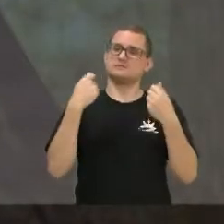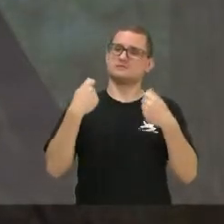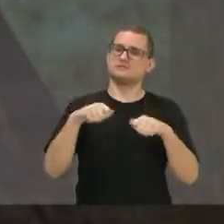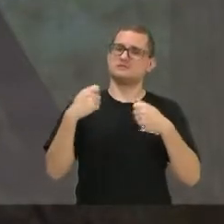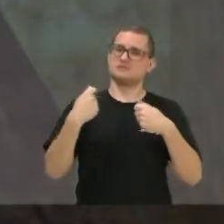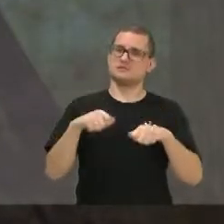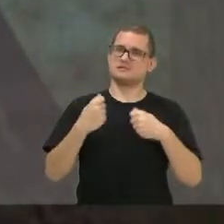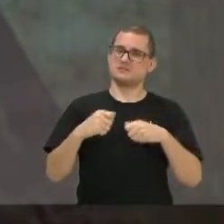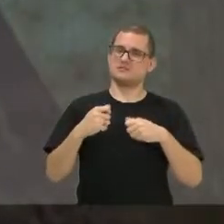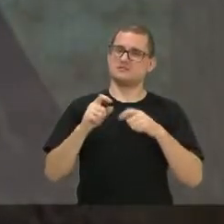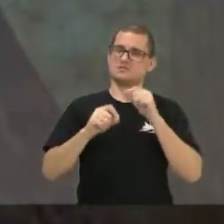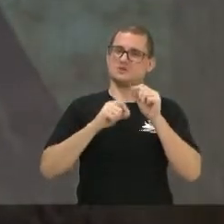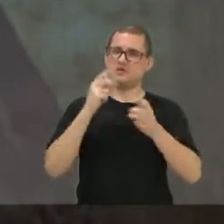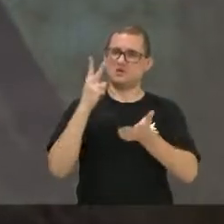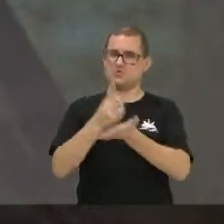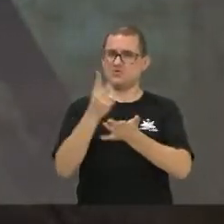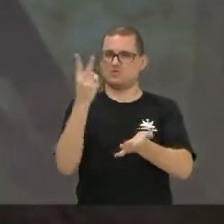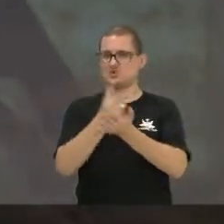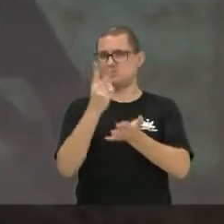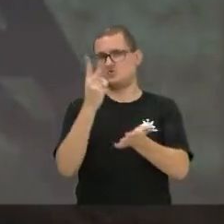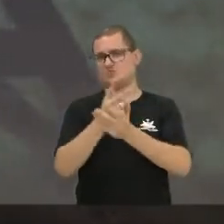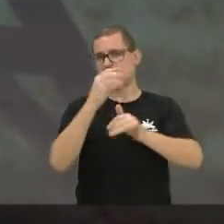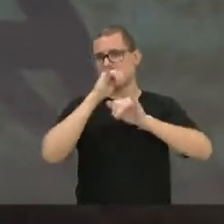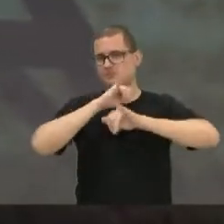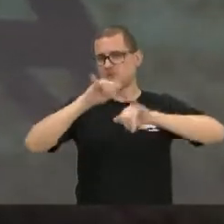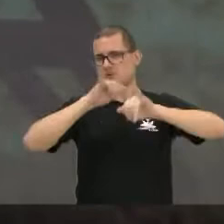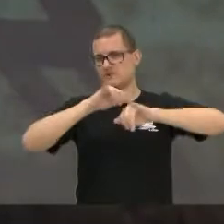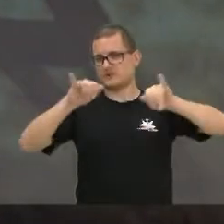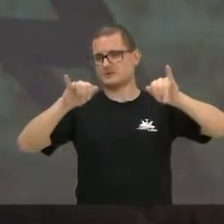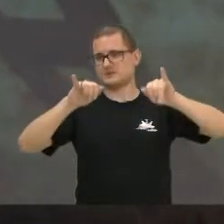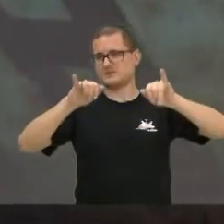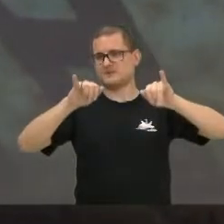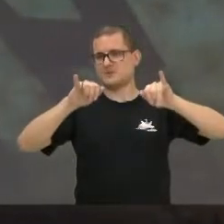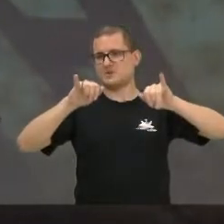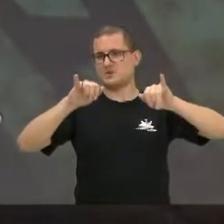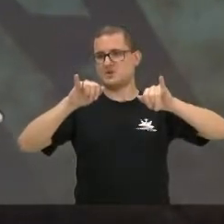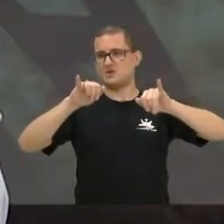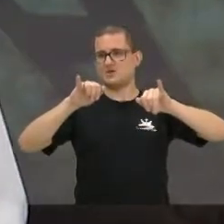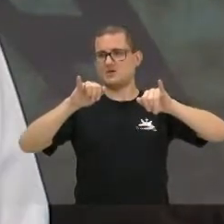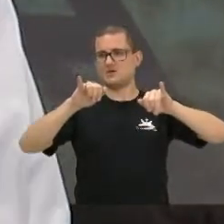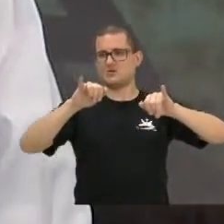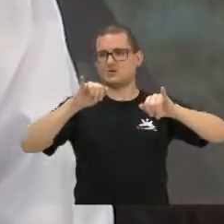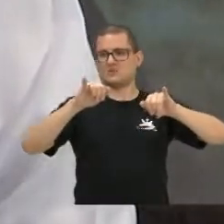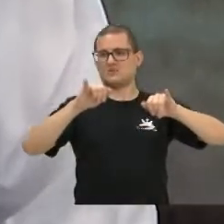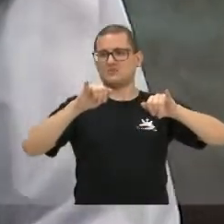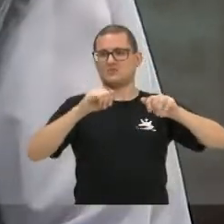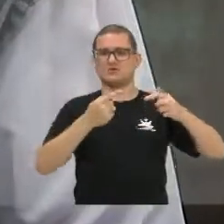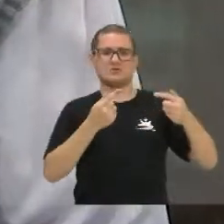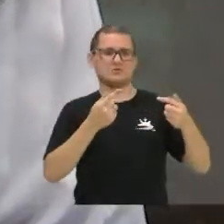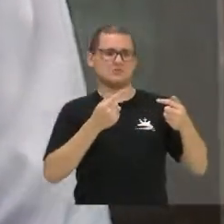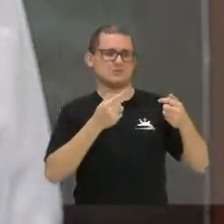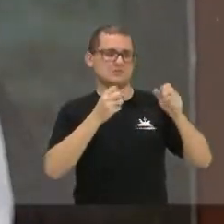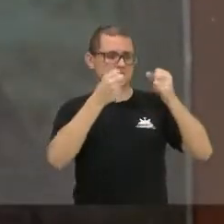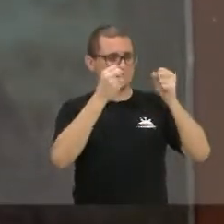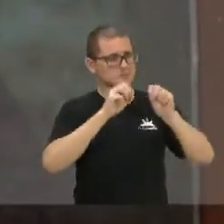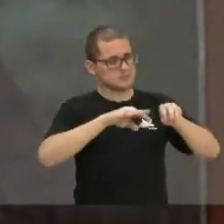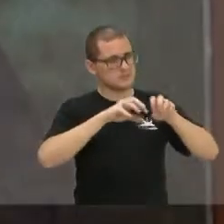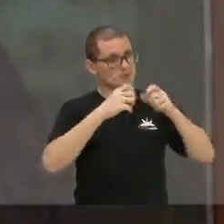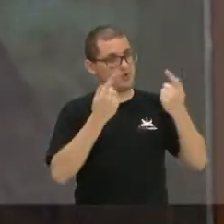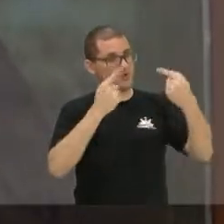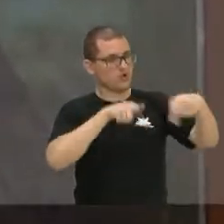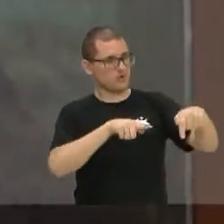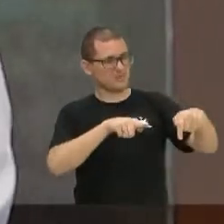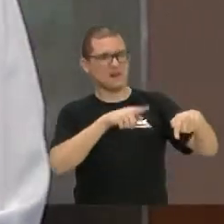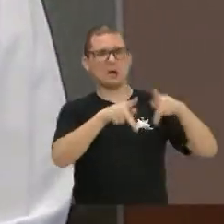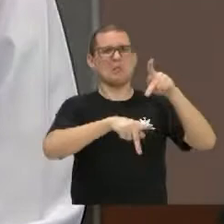ainda a profetizar contra os contra muitos povos nações línguas e reis contra